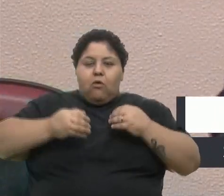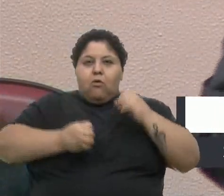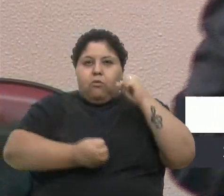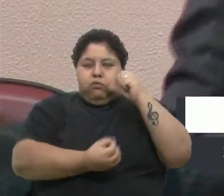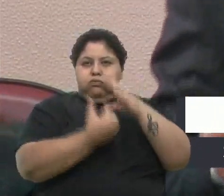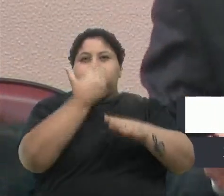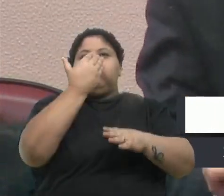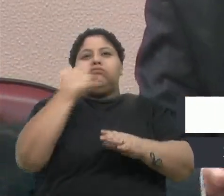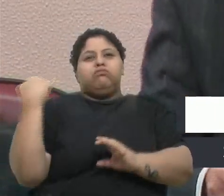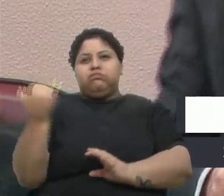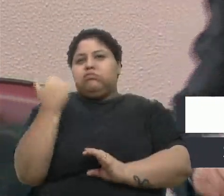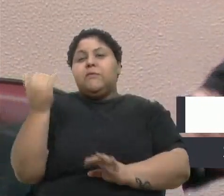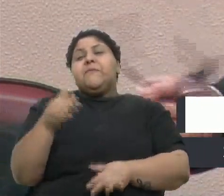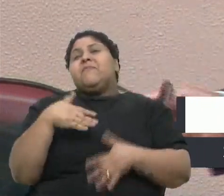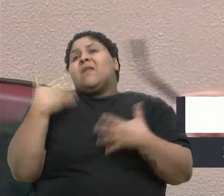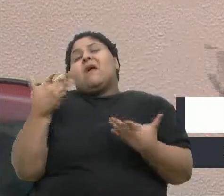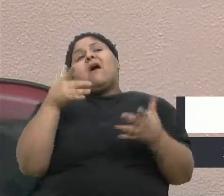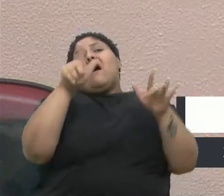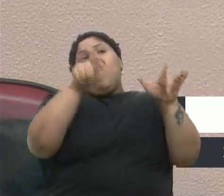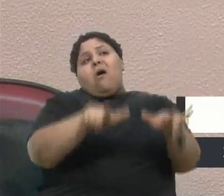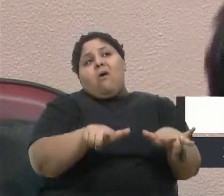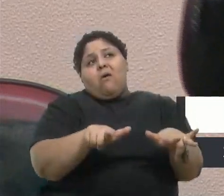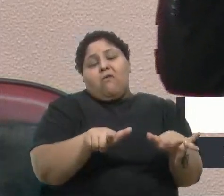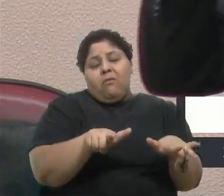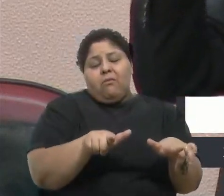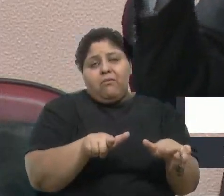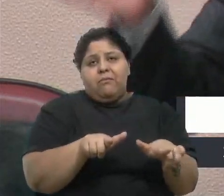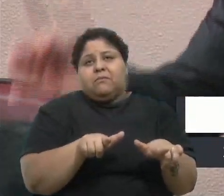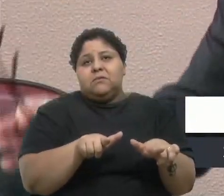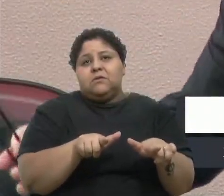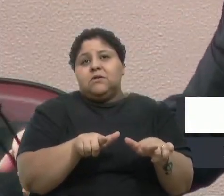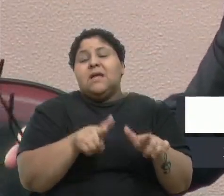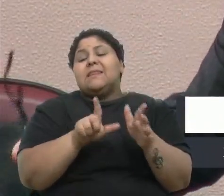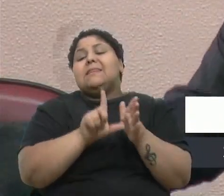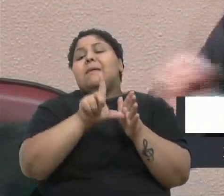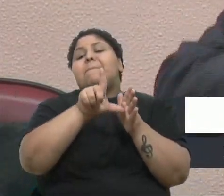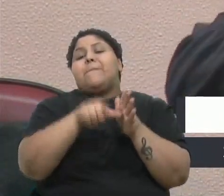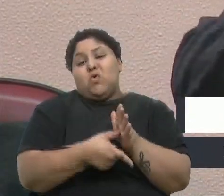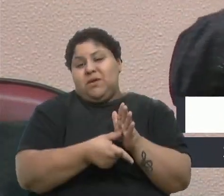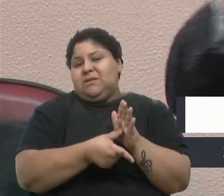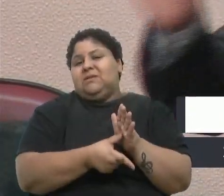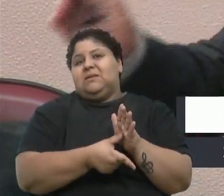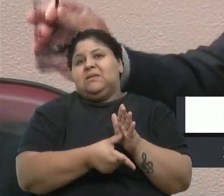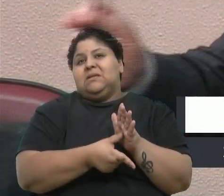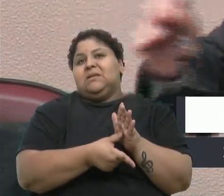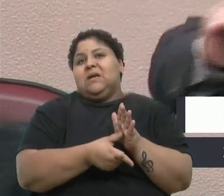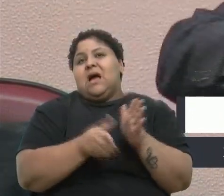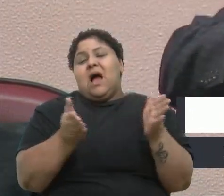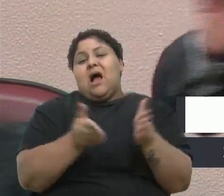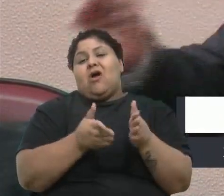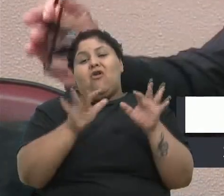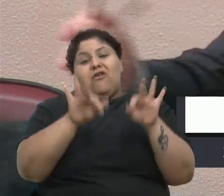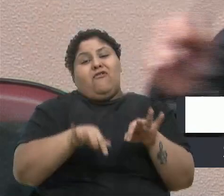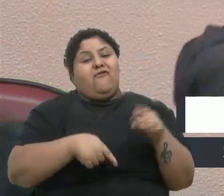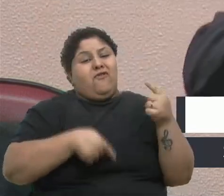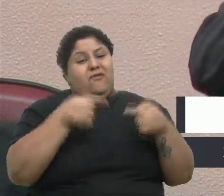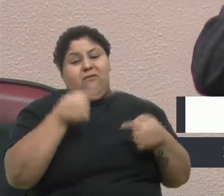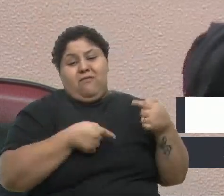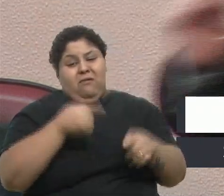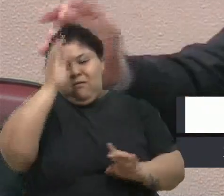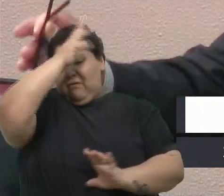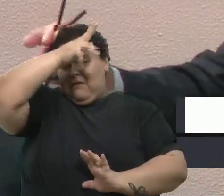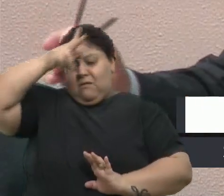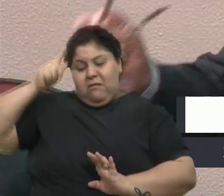O local é depois, sem brigas de município, briga de beldade, sem brigas